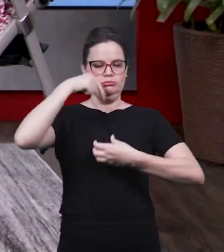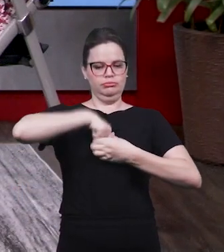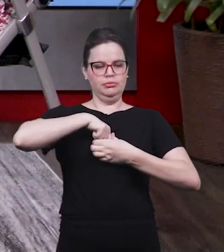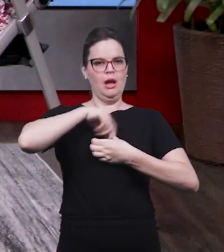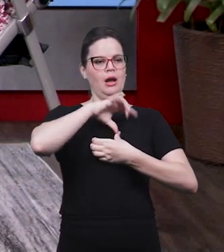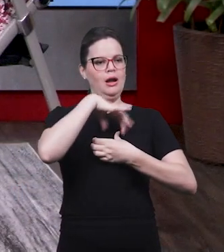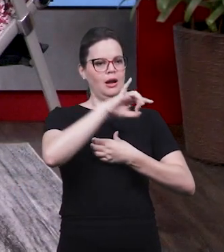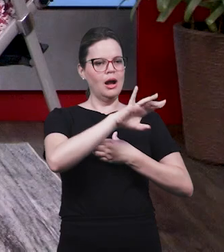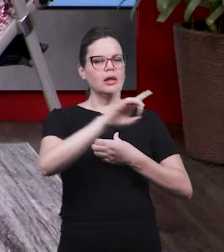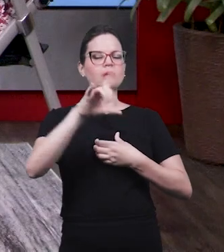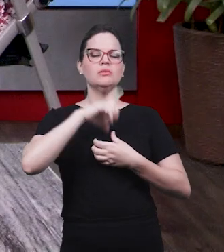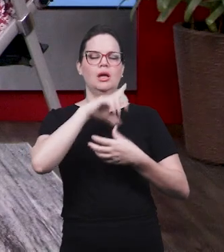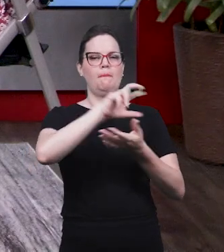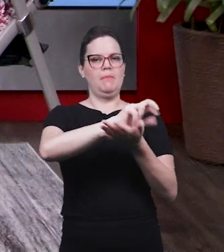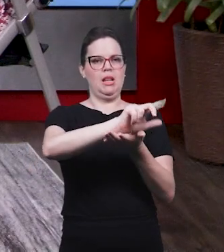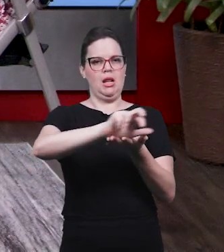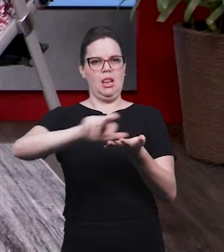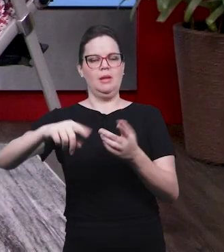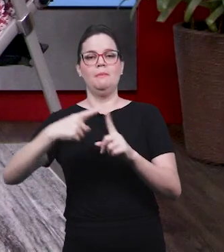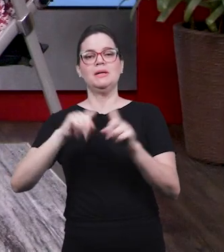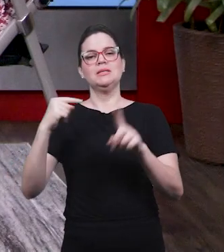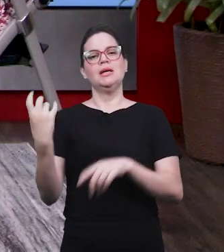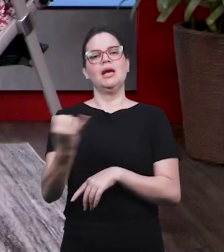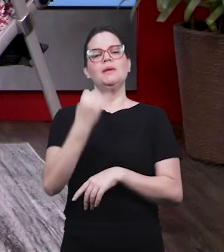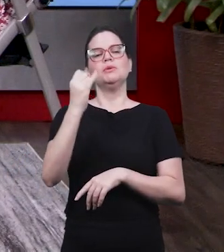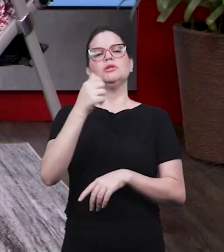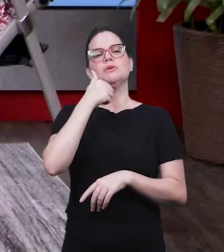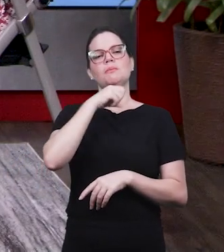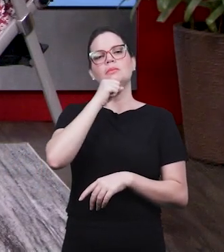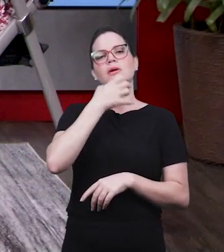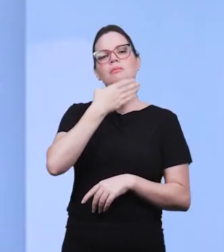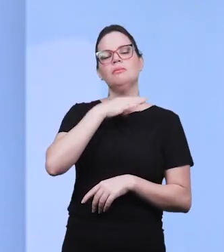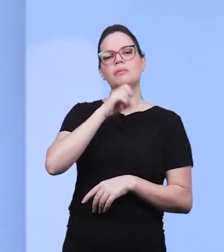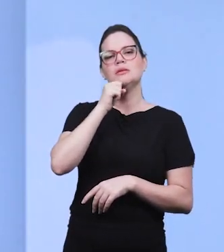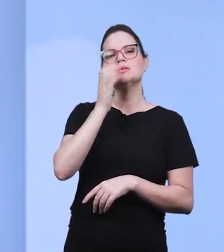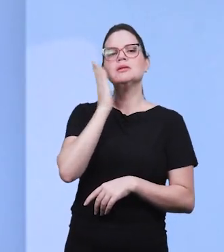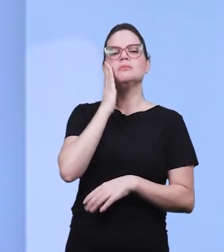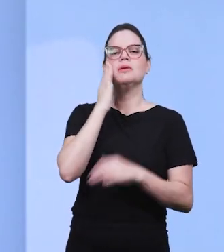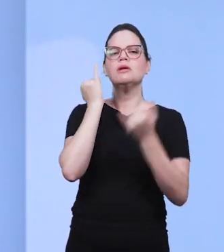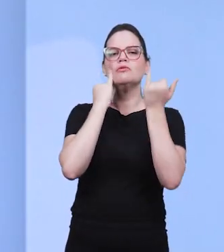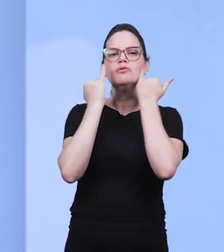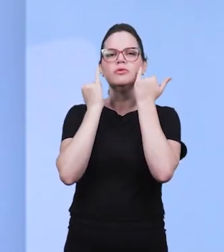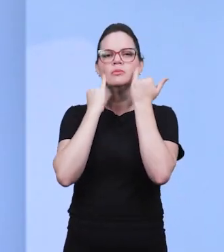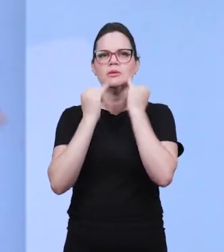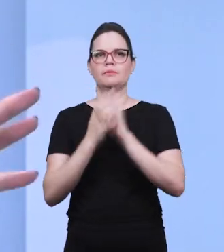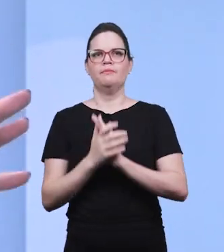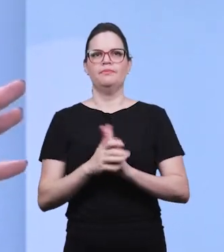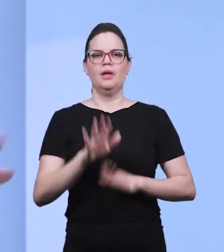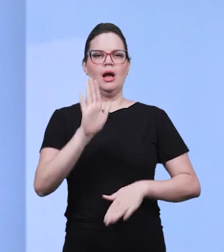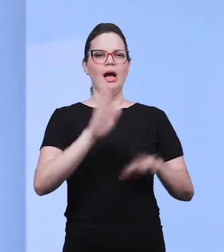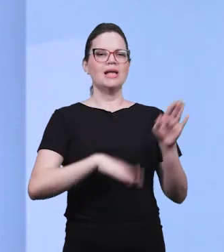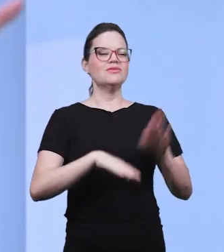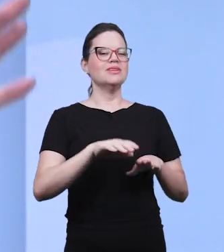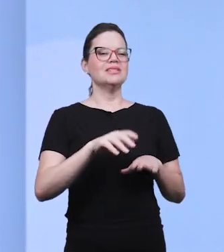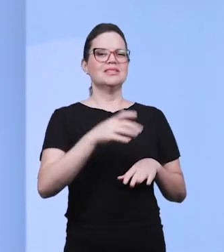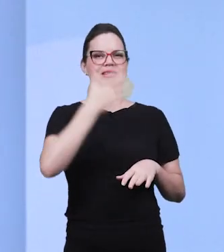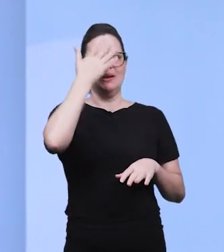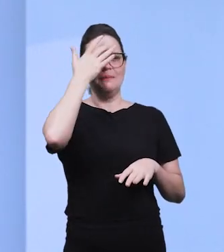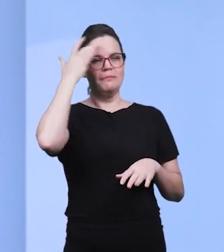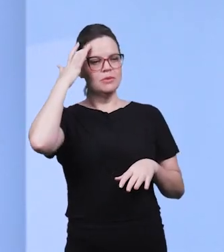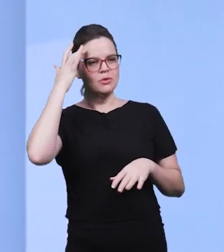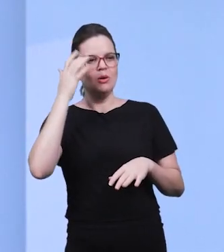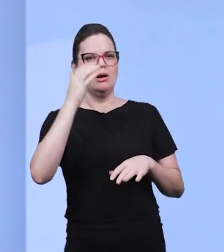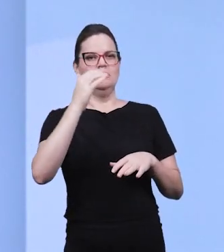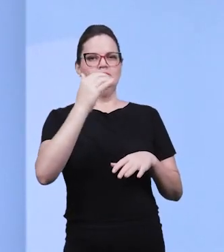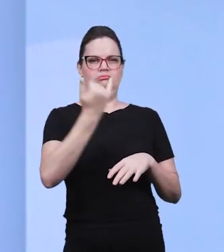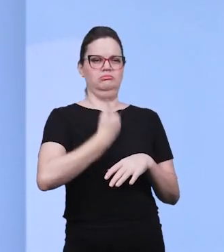entendam isso. Me preocupa muito quando às vezes eu ouço assim, cada criança tem o seu ritmo, cada criança tem o seu tempo